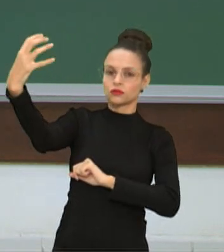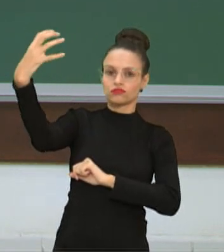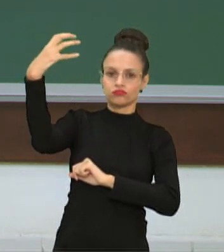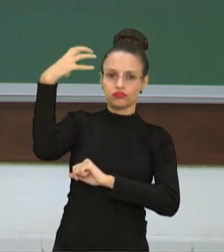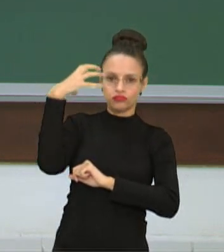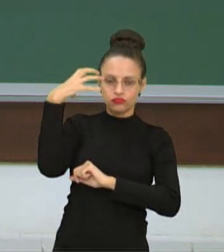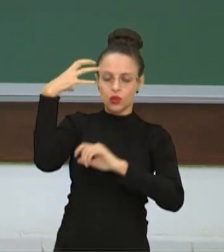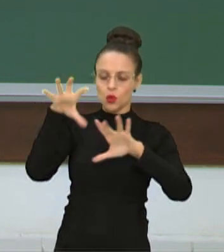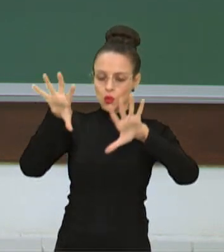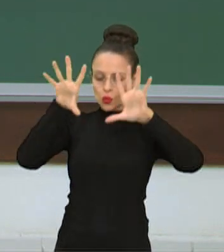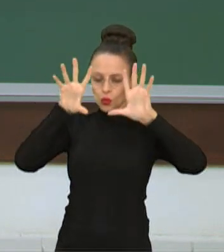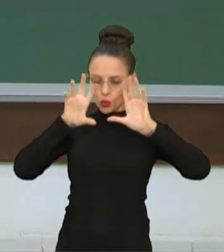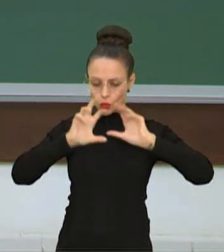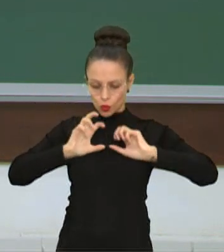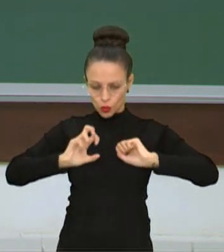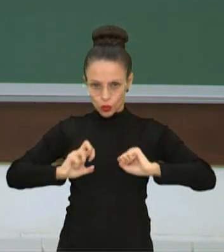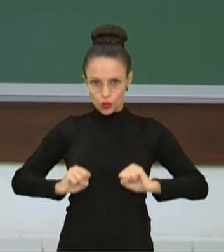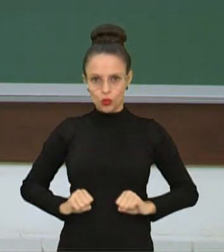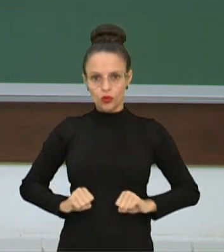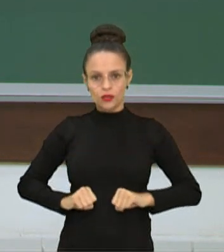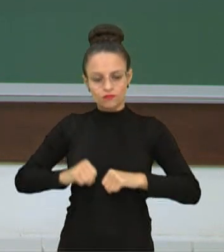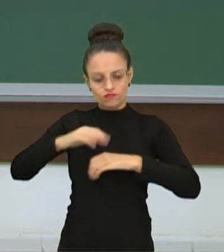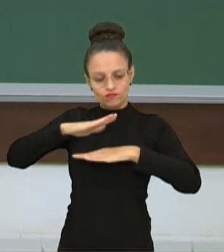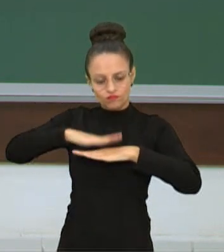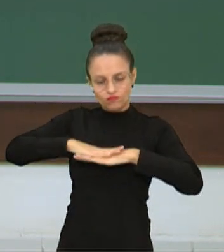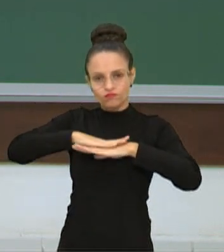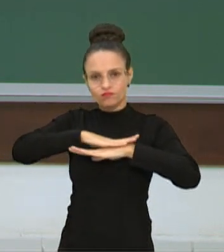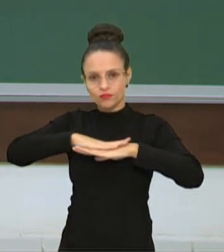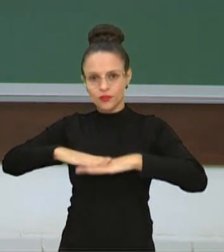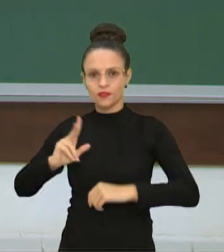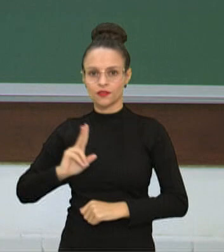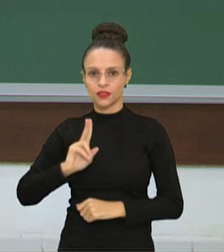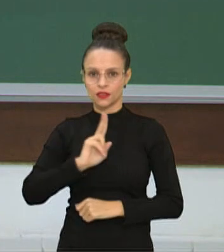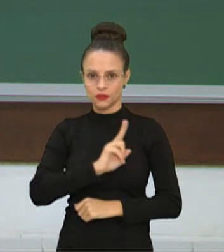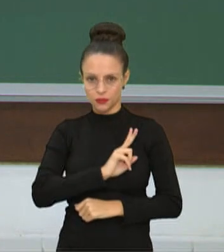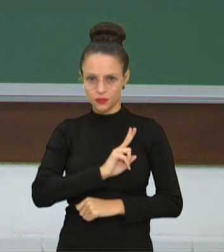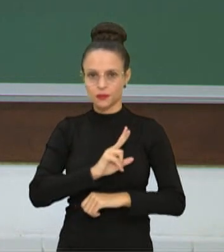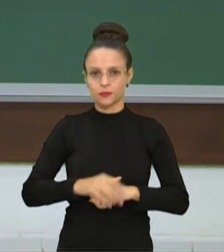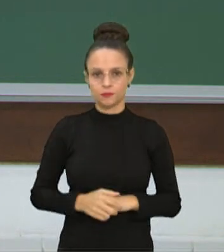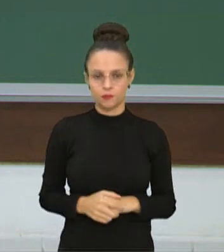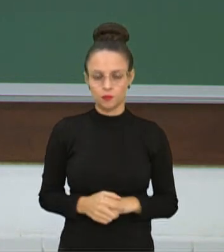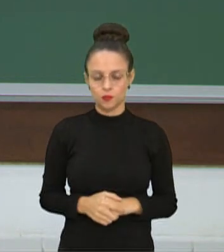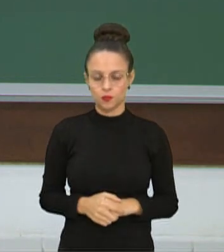gente absorve e aí a gente fixa essa vitamina no nosso corpo.